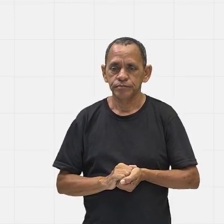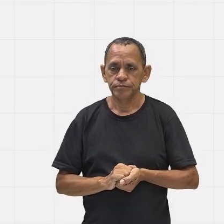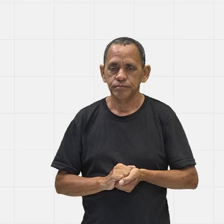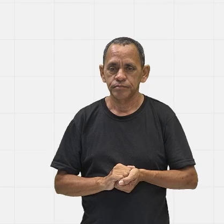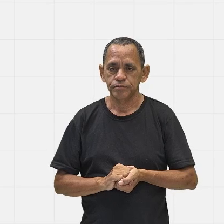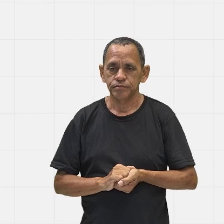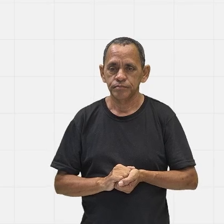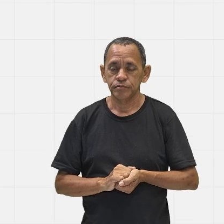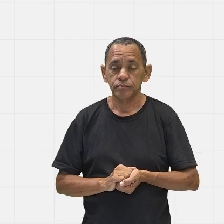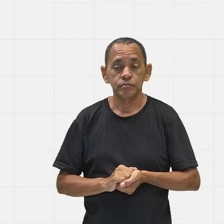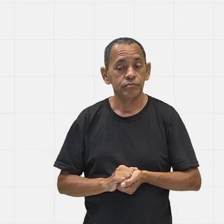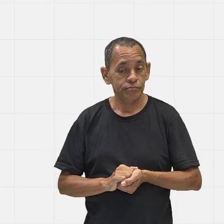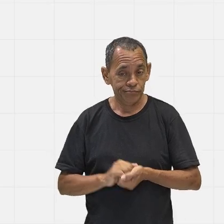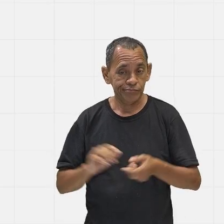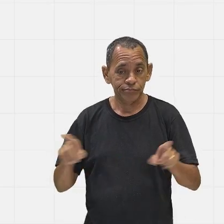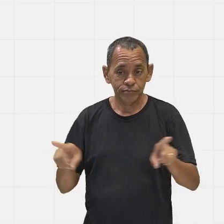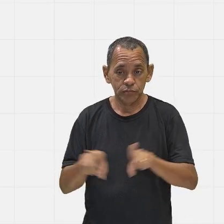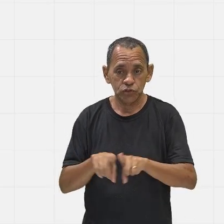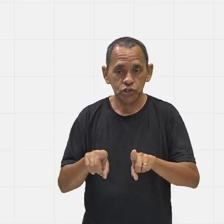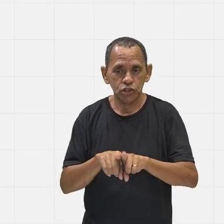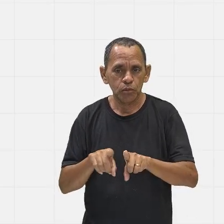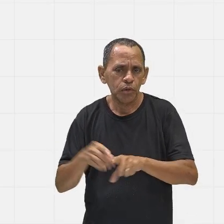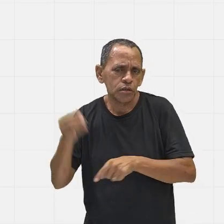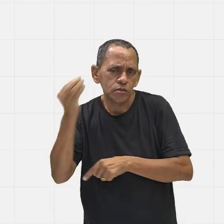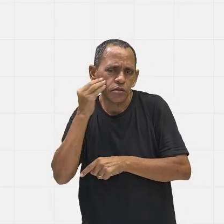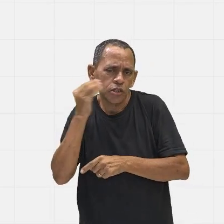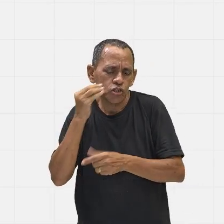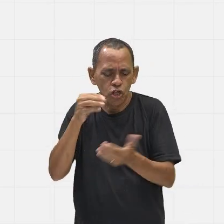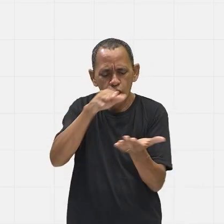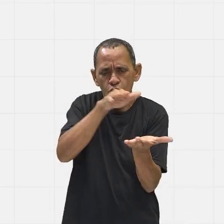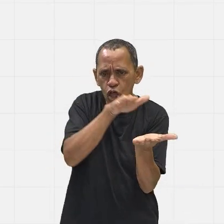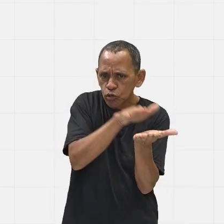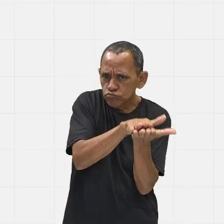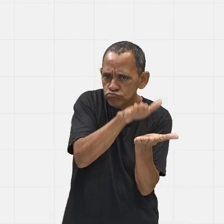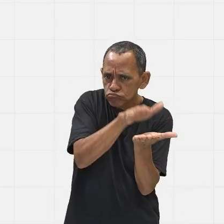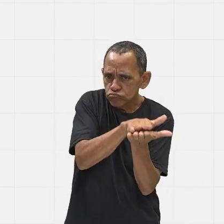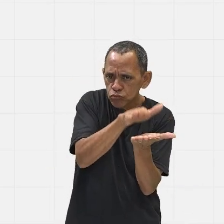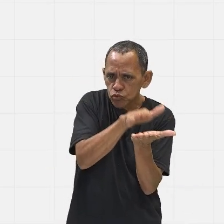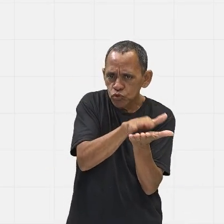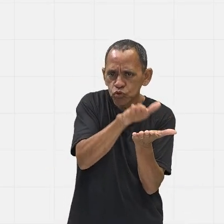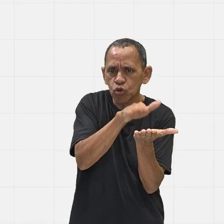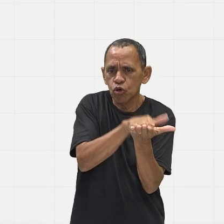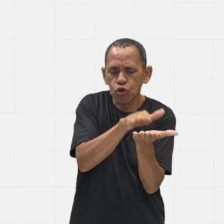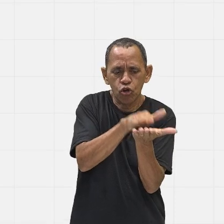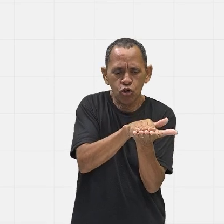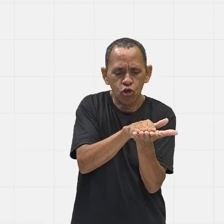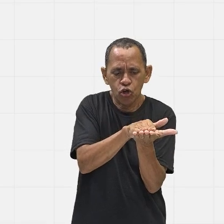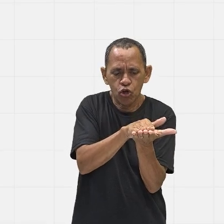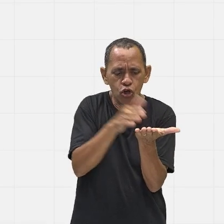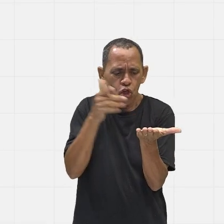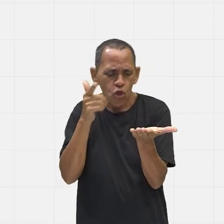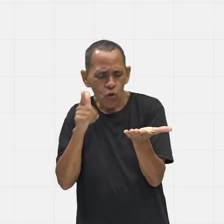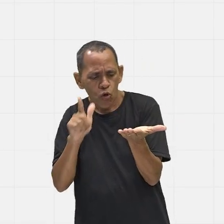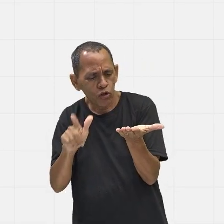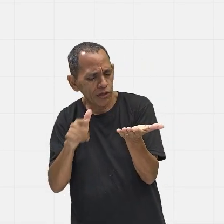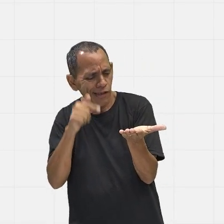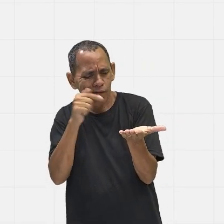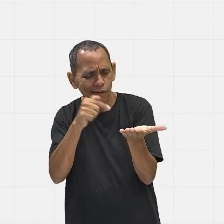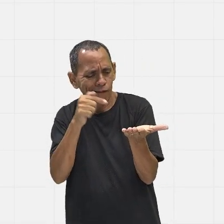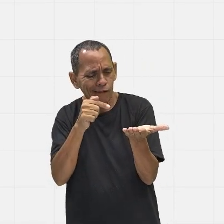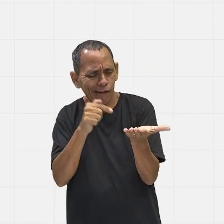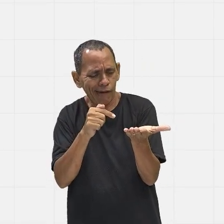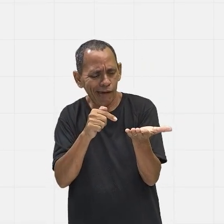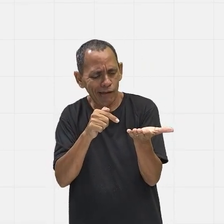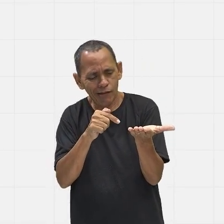Você pode também testar a impressora, em caso da impressora não ligar, né, no caso. Você pode verificar